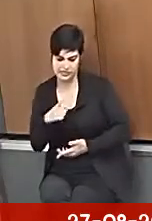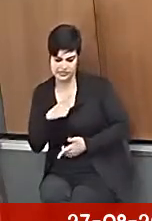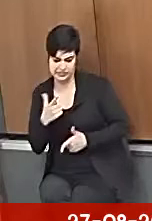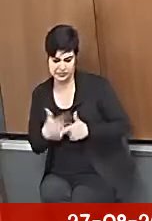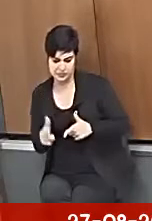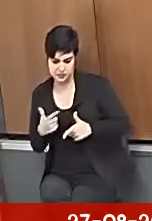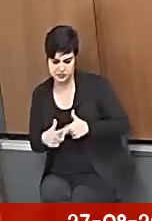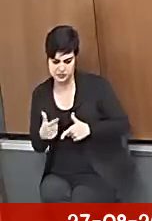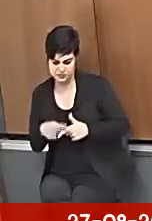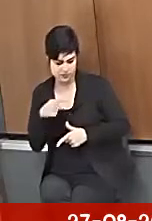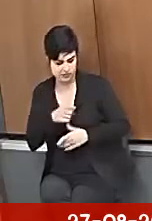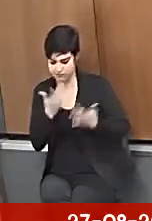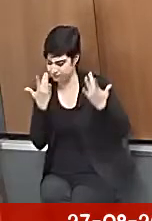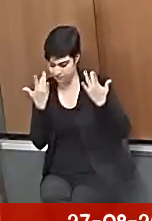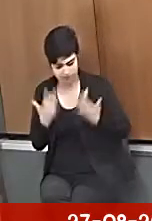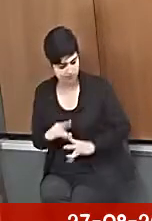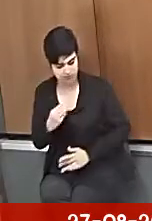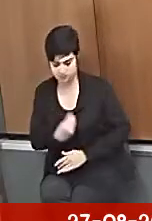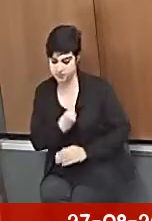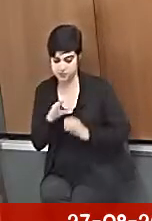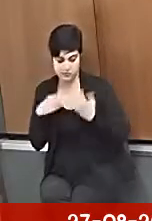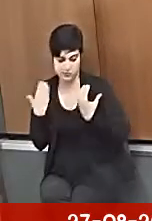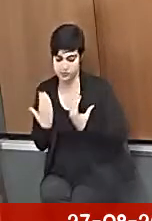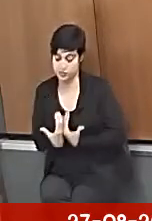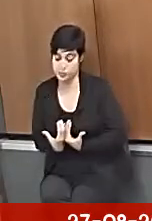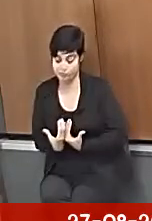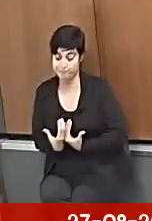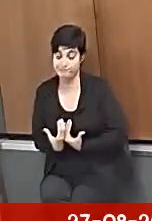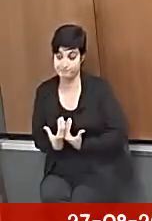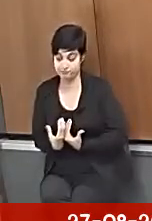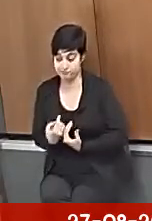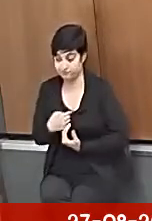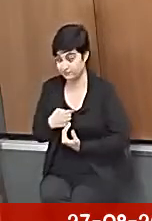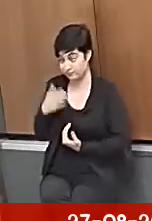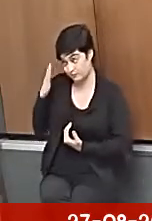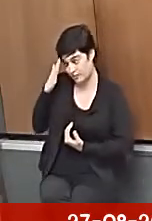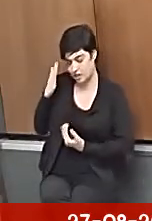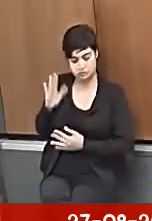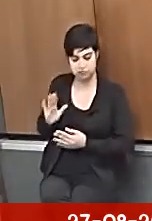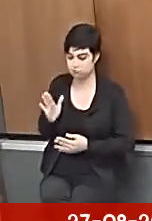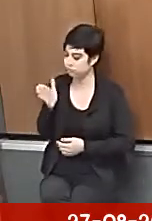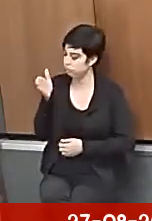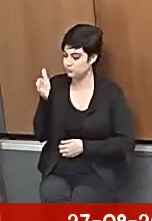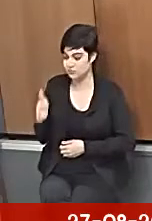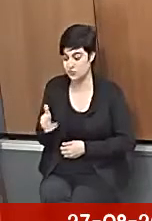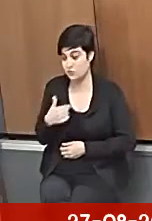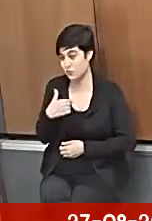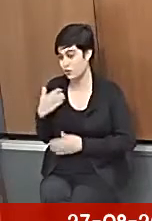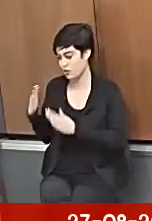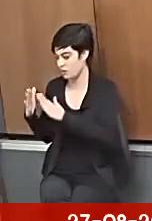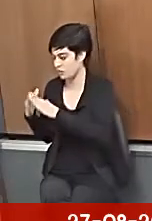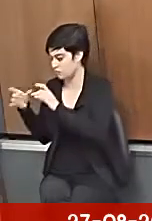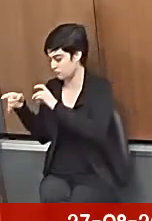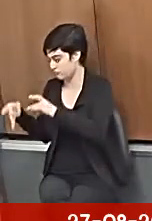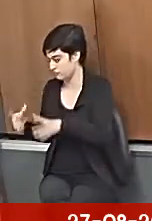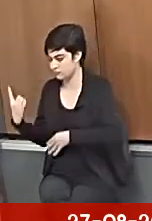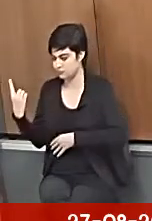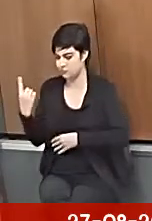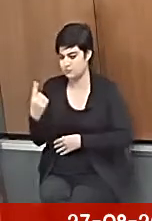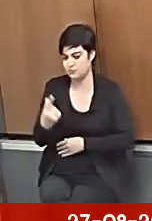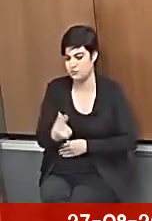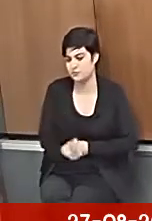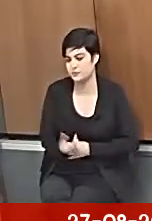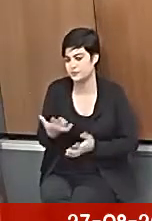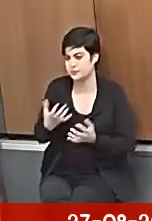fifa você vai desistir no mineirão só de saber eu não fui porque eu não vou sair de casa pra me divertir